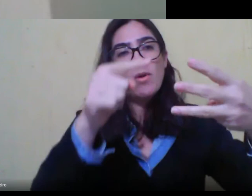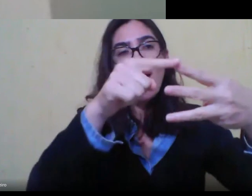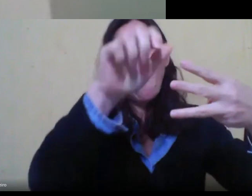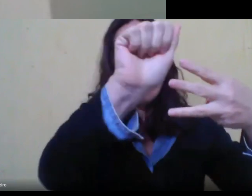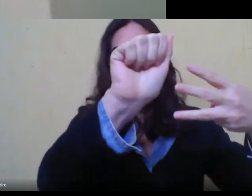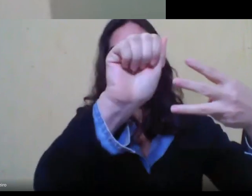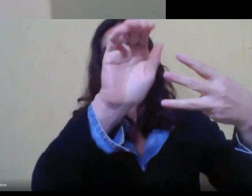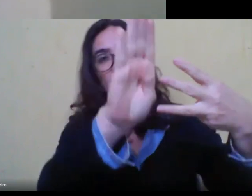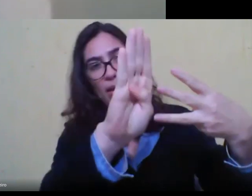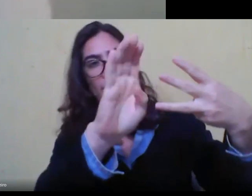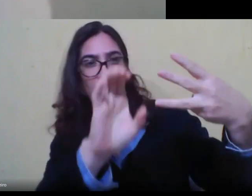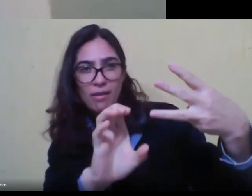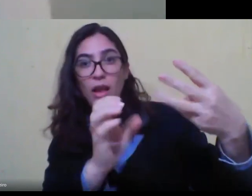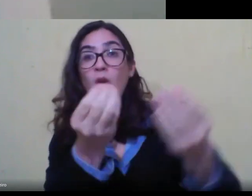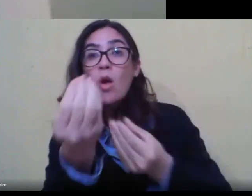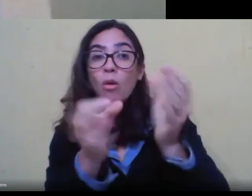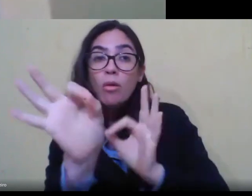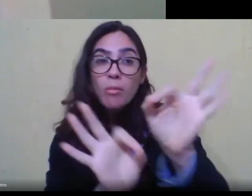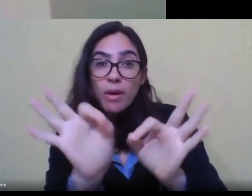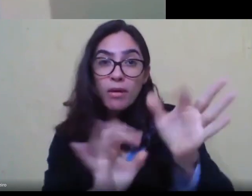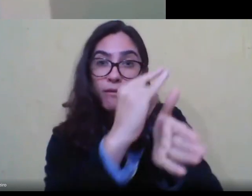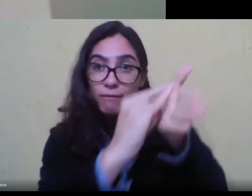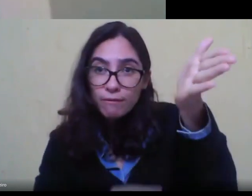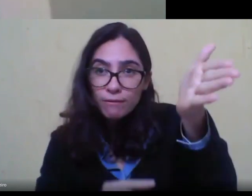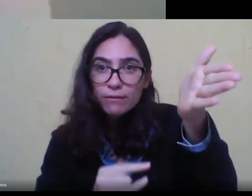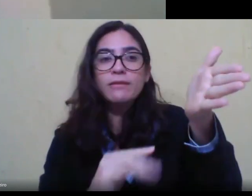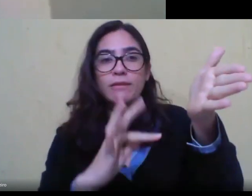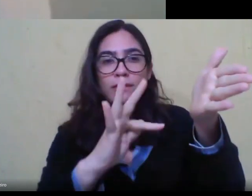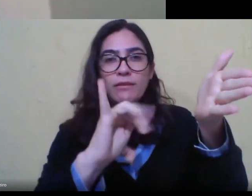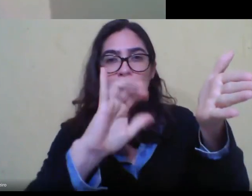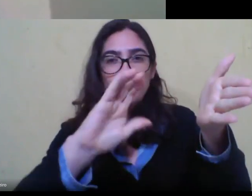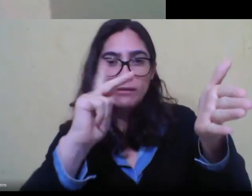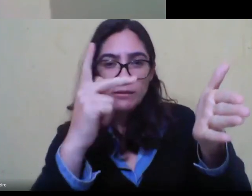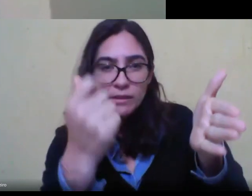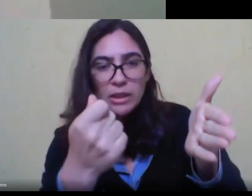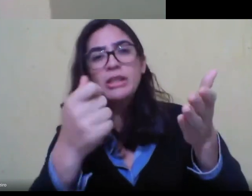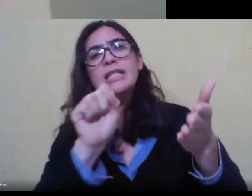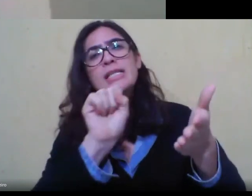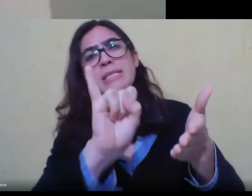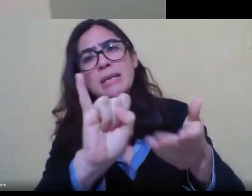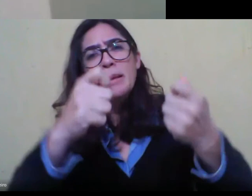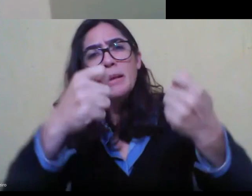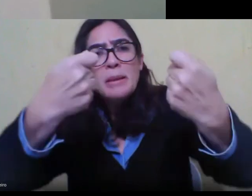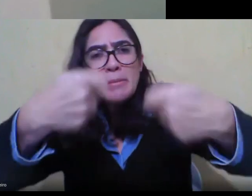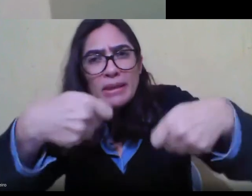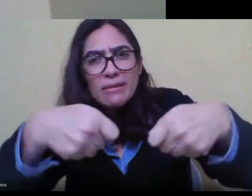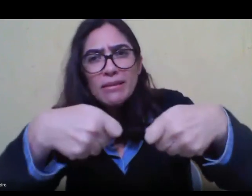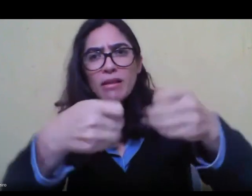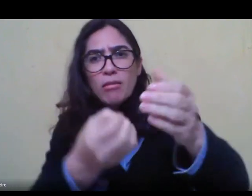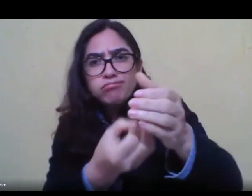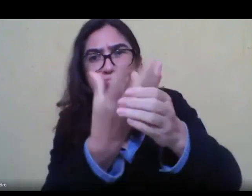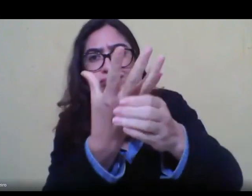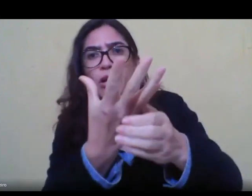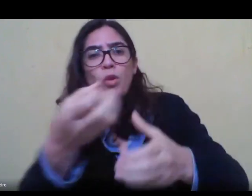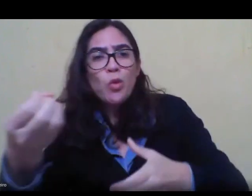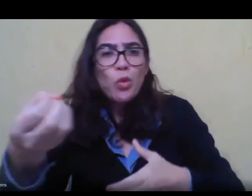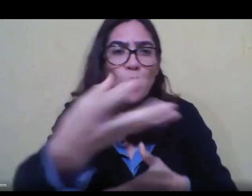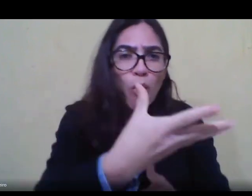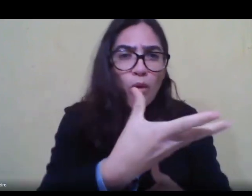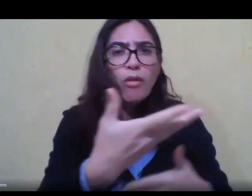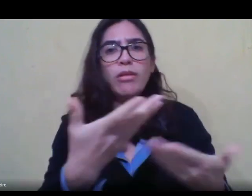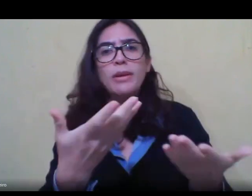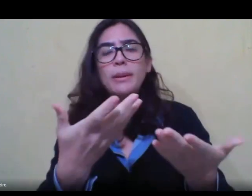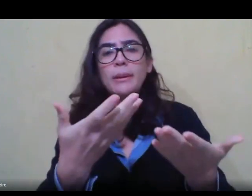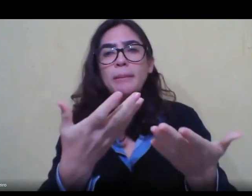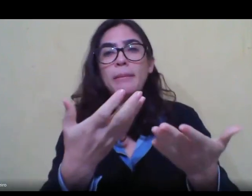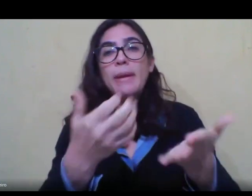matrizes curriculares. Professora Paula está querendo fazer uma pergunta sobre ficha. Bom dia, Aline.